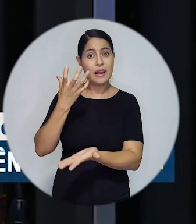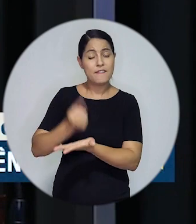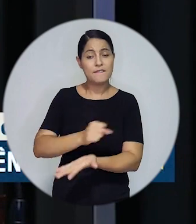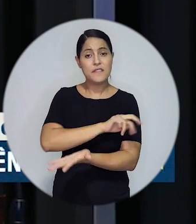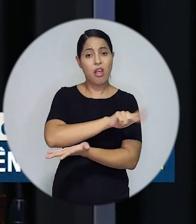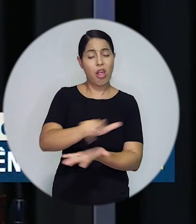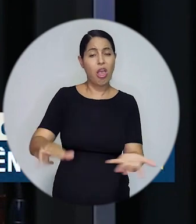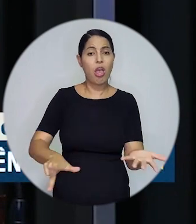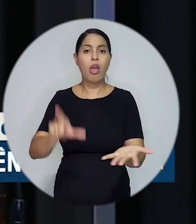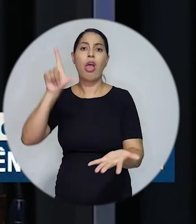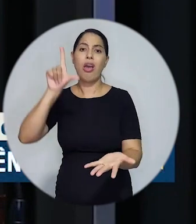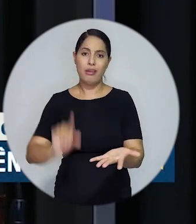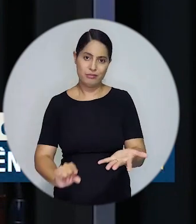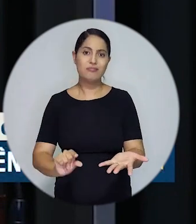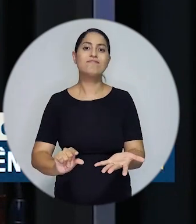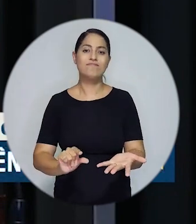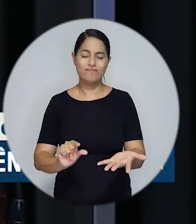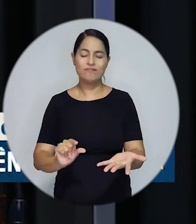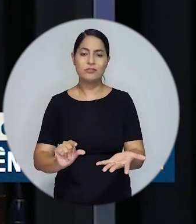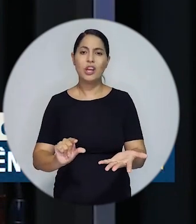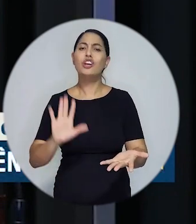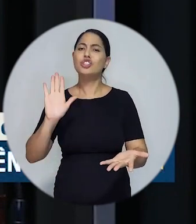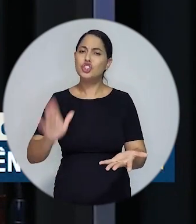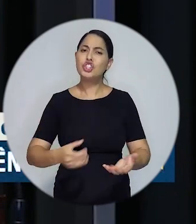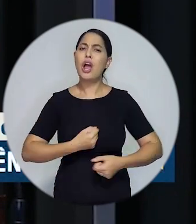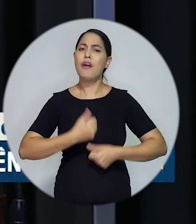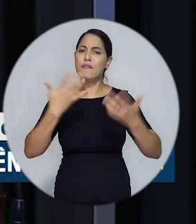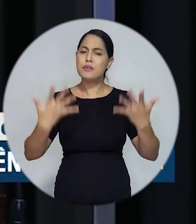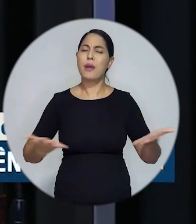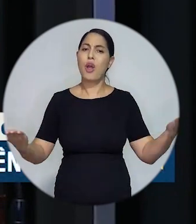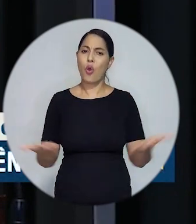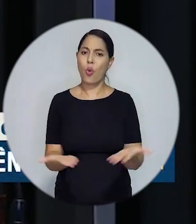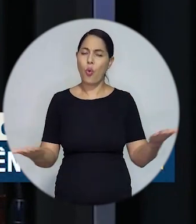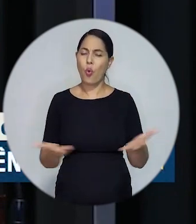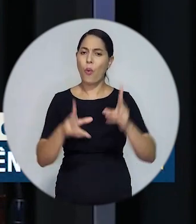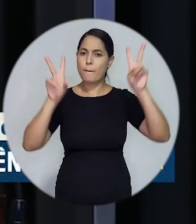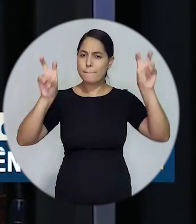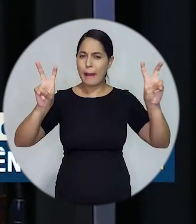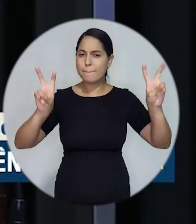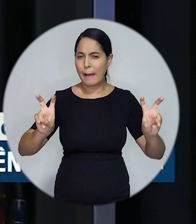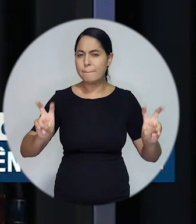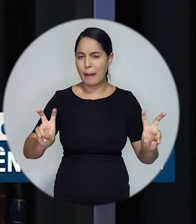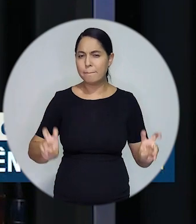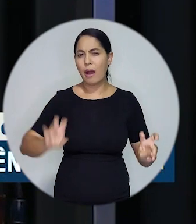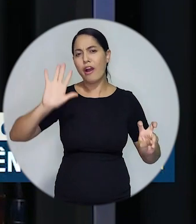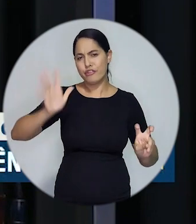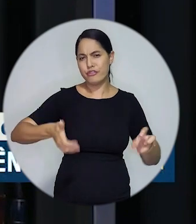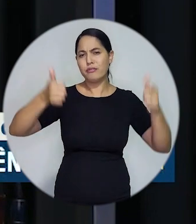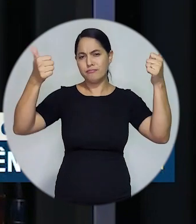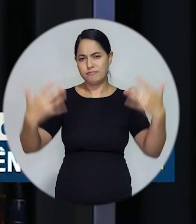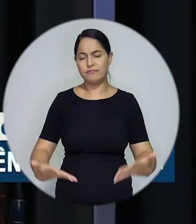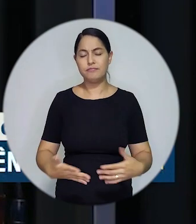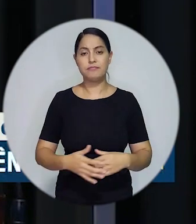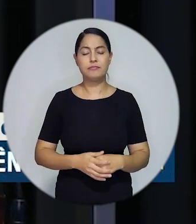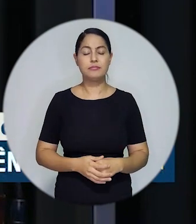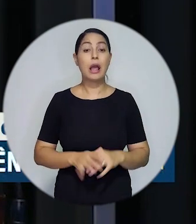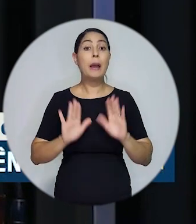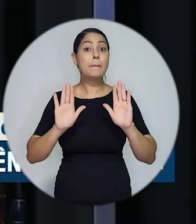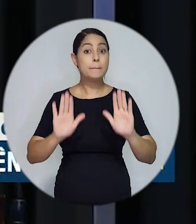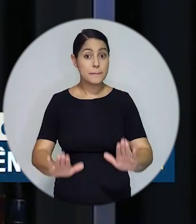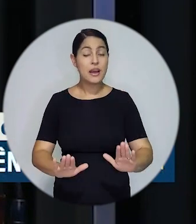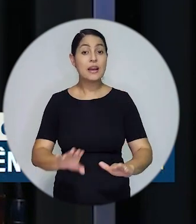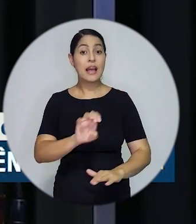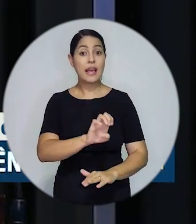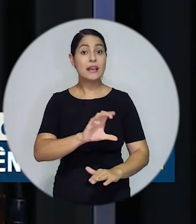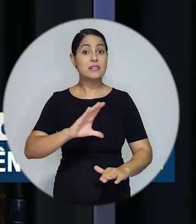de benefícios com a ampliação da forma de média. E muito já foi dito hoje aqui, inclusive, com relação a isso. Mas